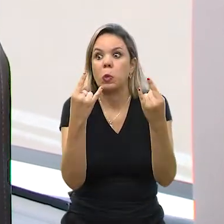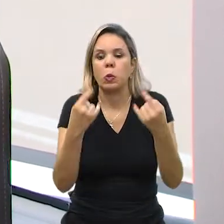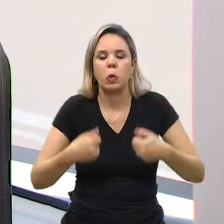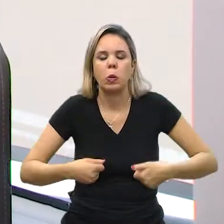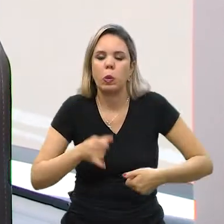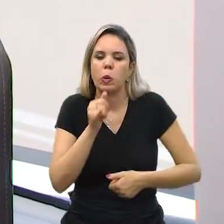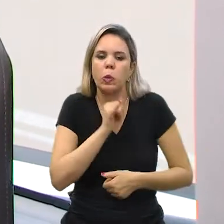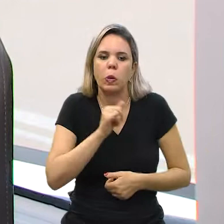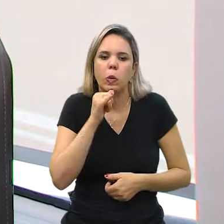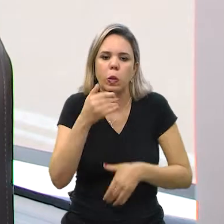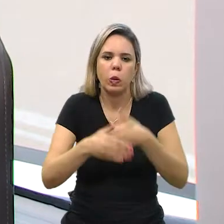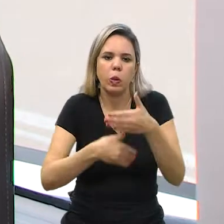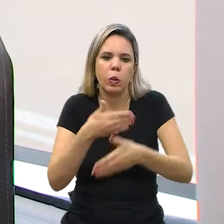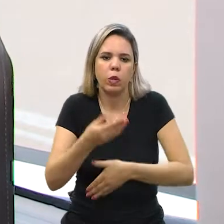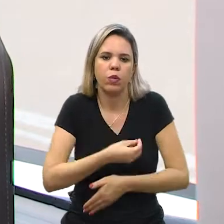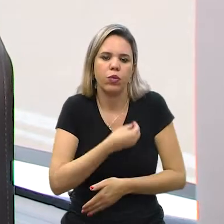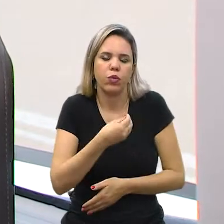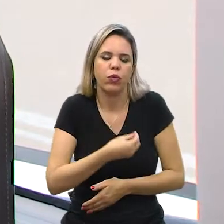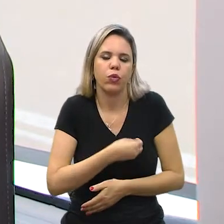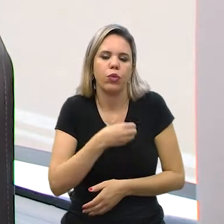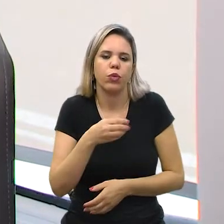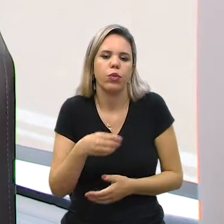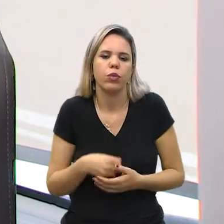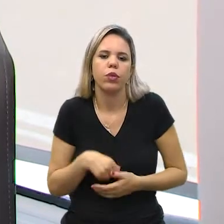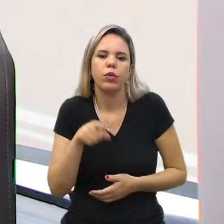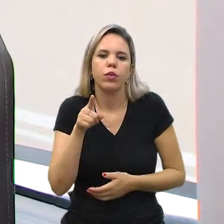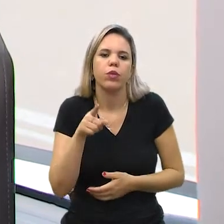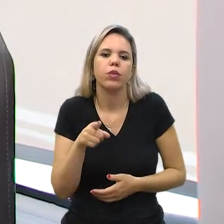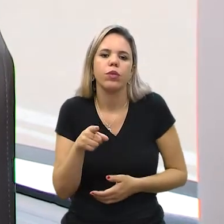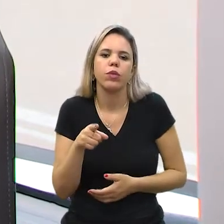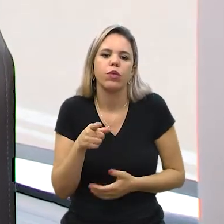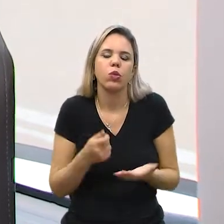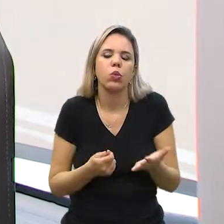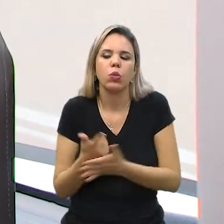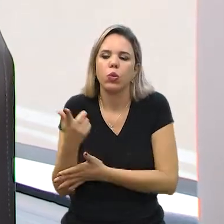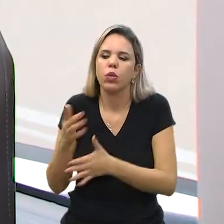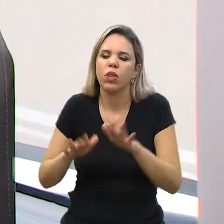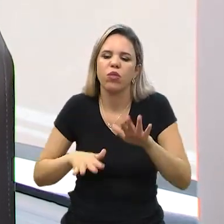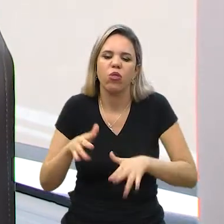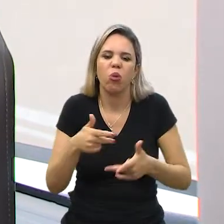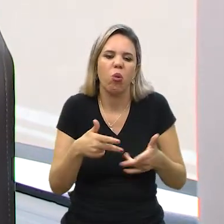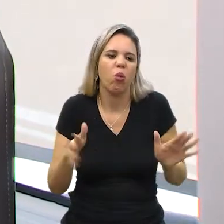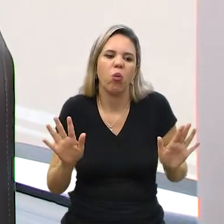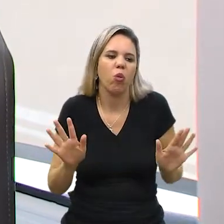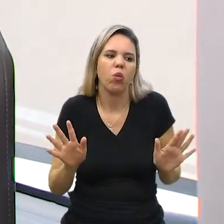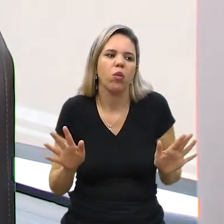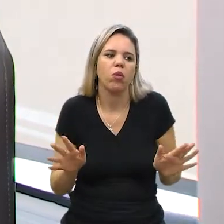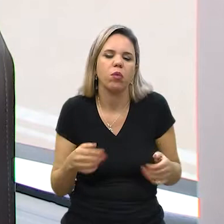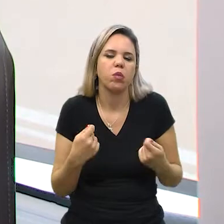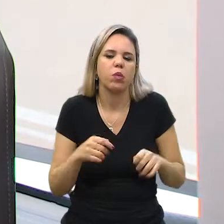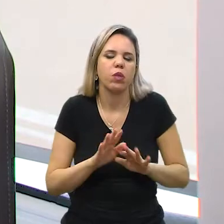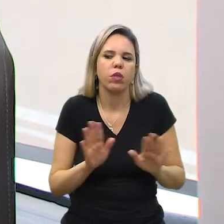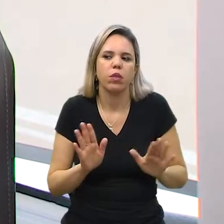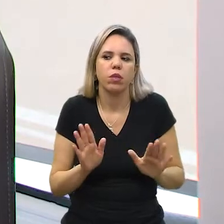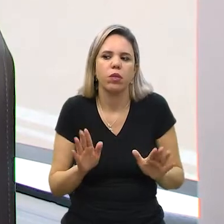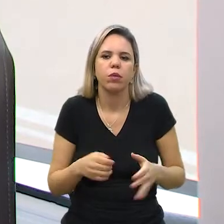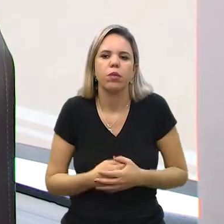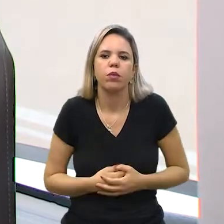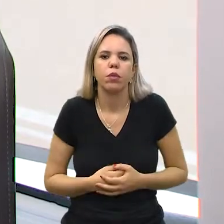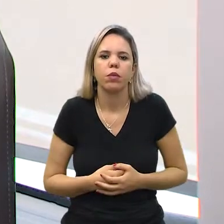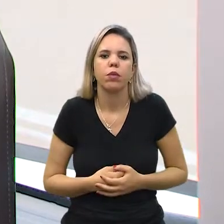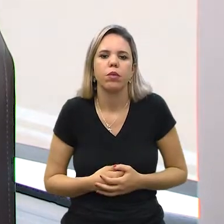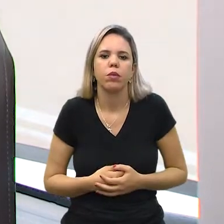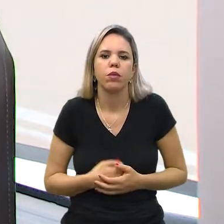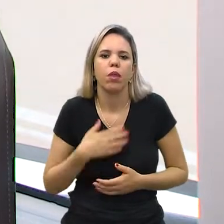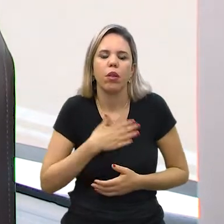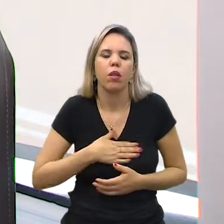é frequente na nossa vida, né? Você acaba comprando, às vezes, não por necessidade, mas